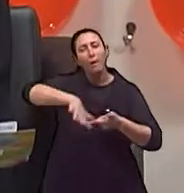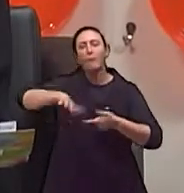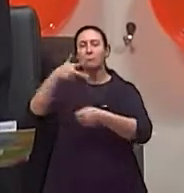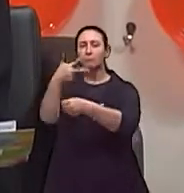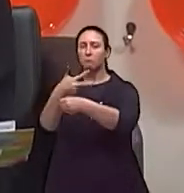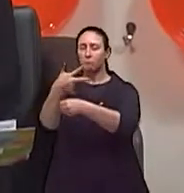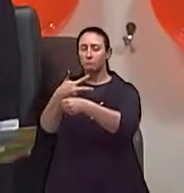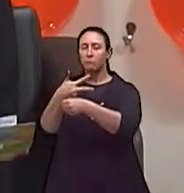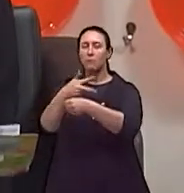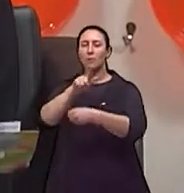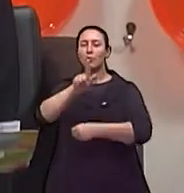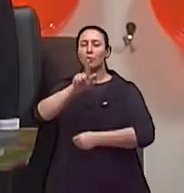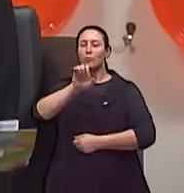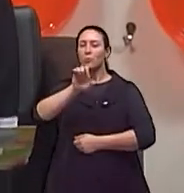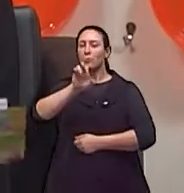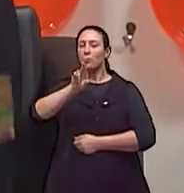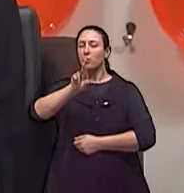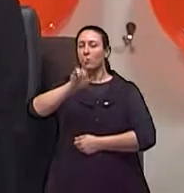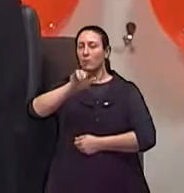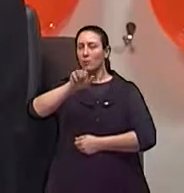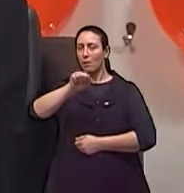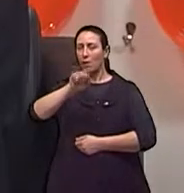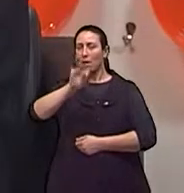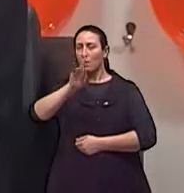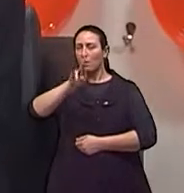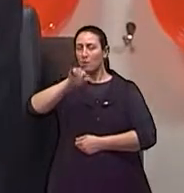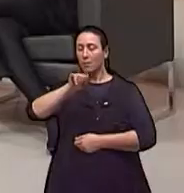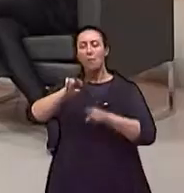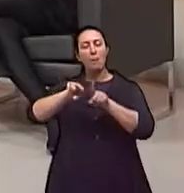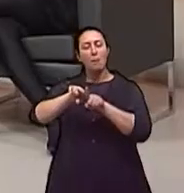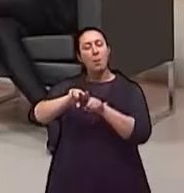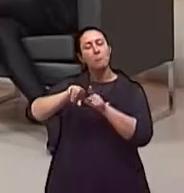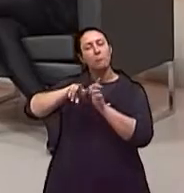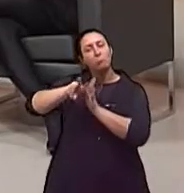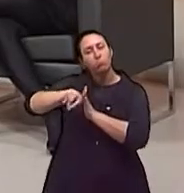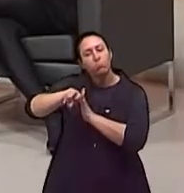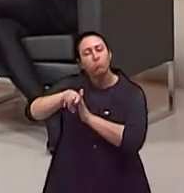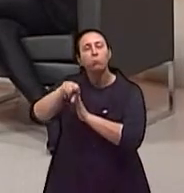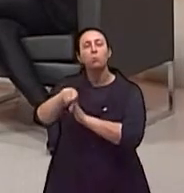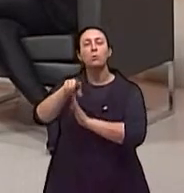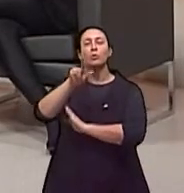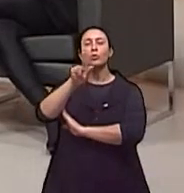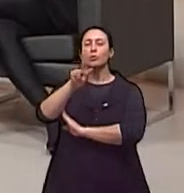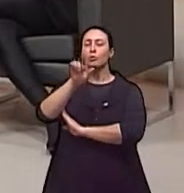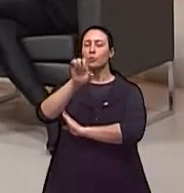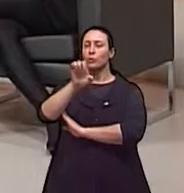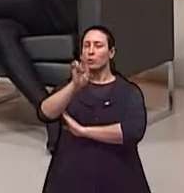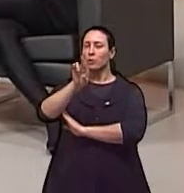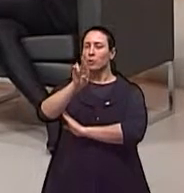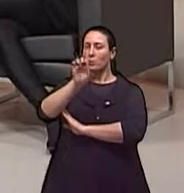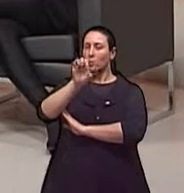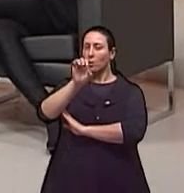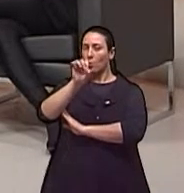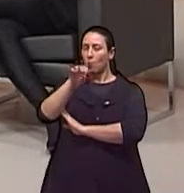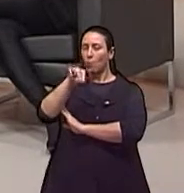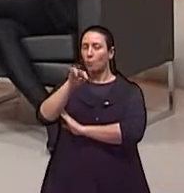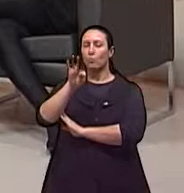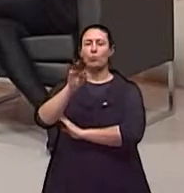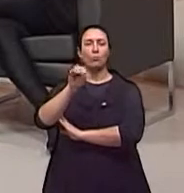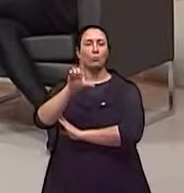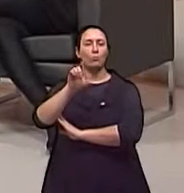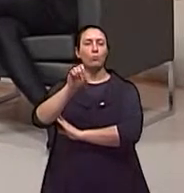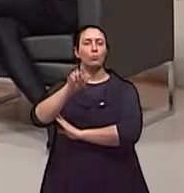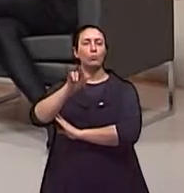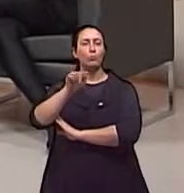o nosso Instituto lá da PUC né Doutor Cataldo é um prazer lhe ter no programa para falar de um